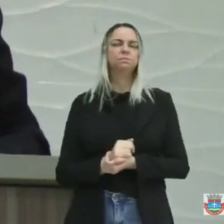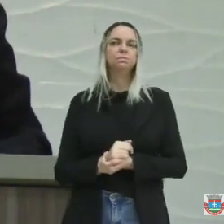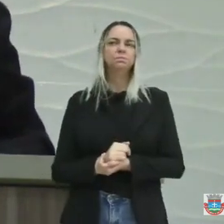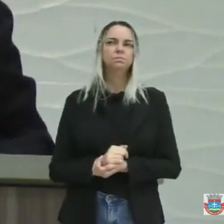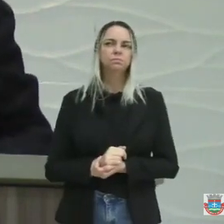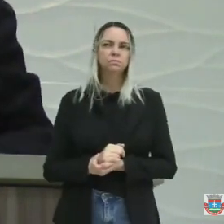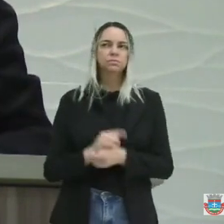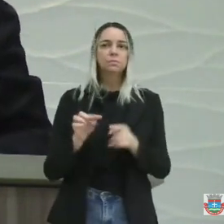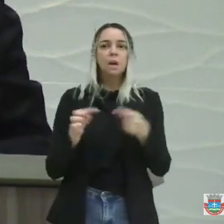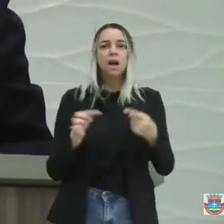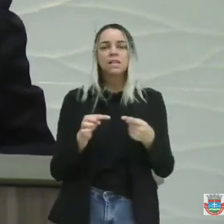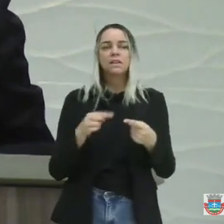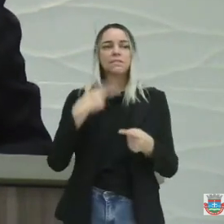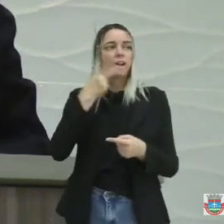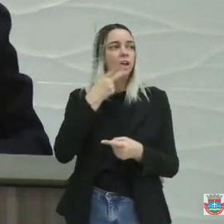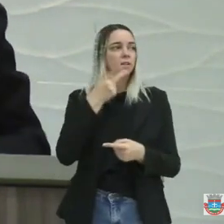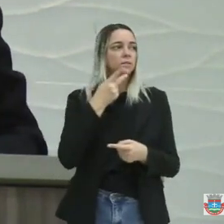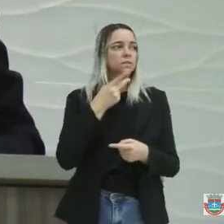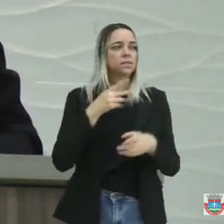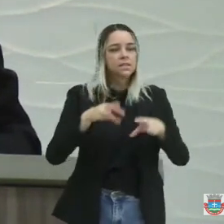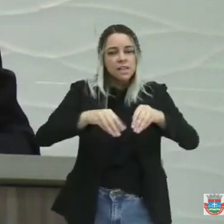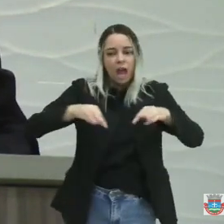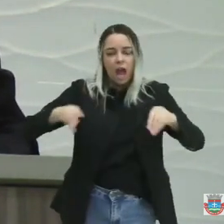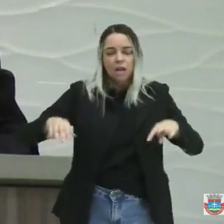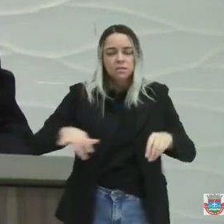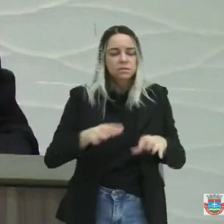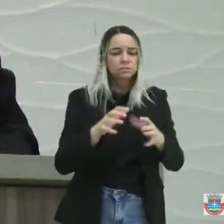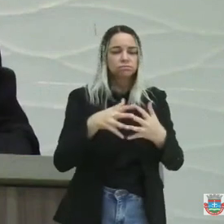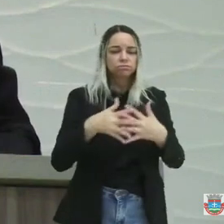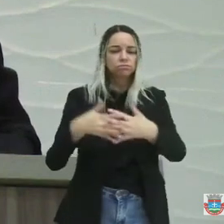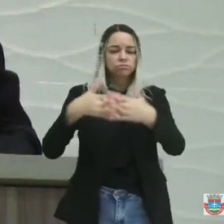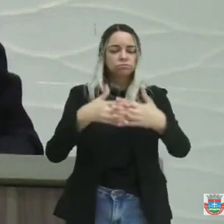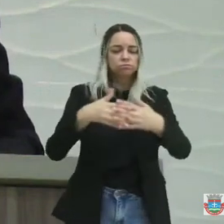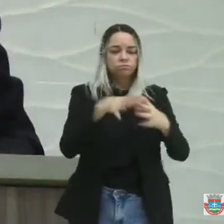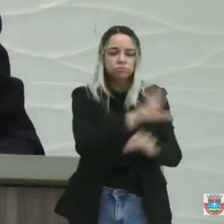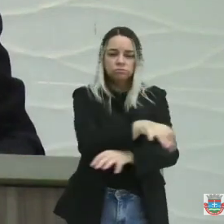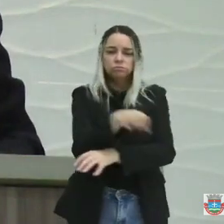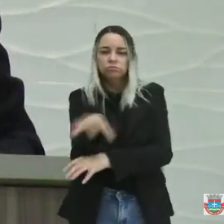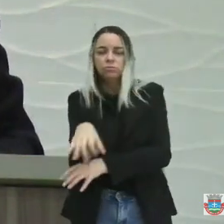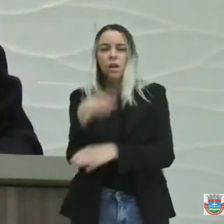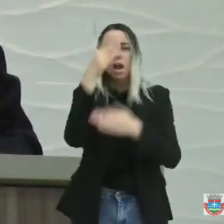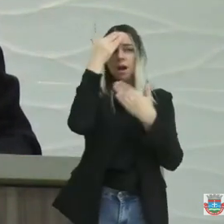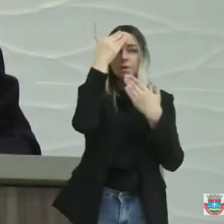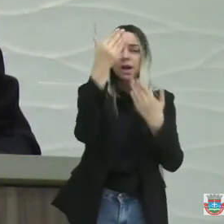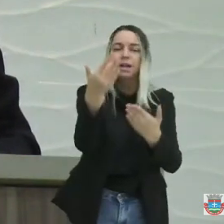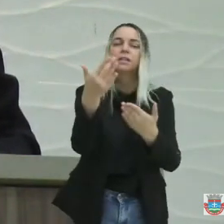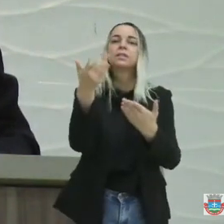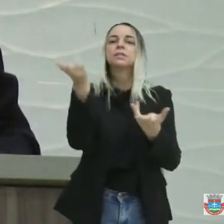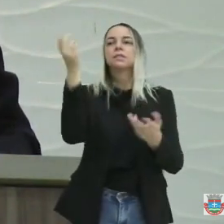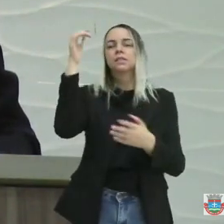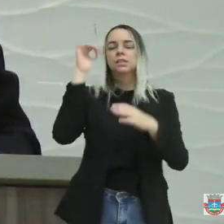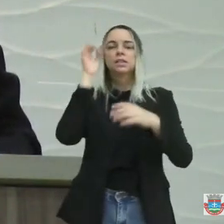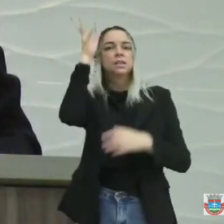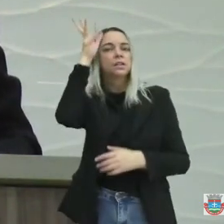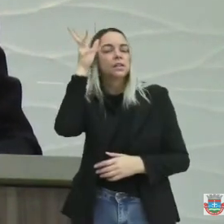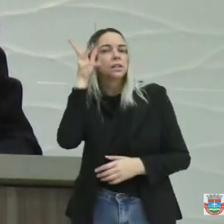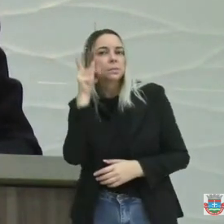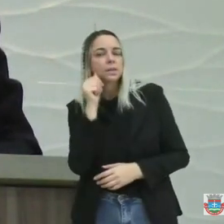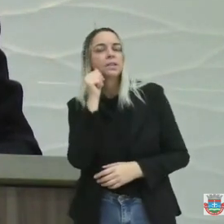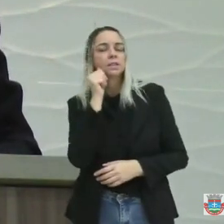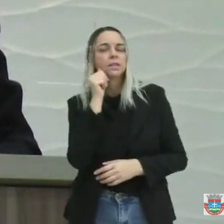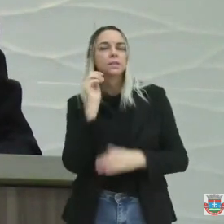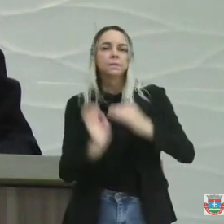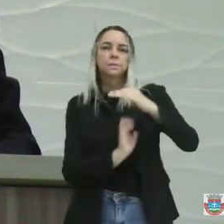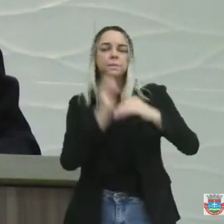sobre aração de terra, agradecer ao empresário Zé Almeida, ainda hoje estão com tratores arando terra ali na região